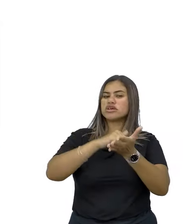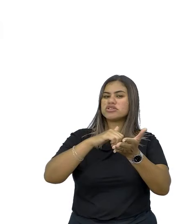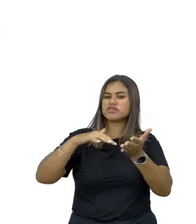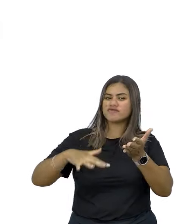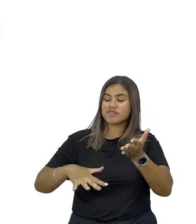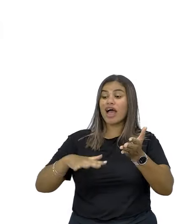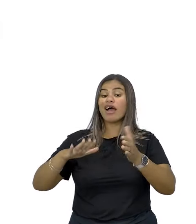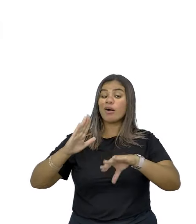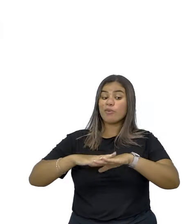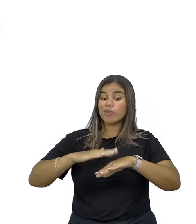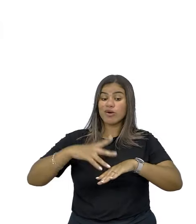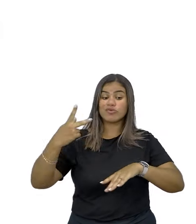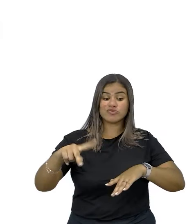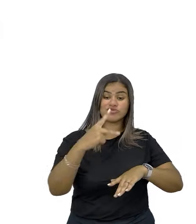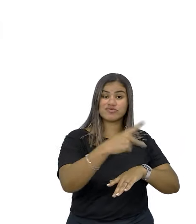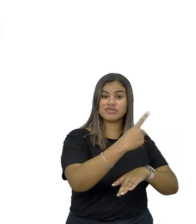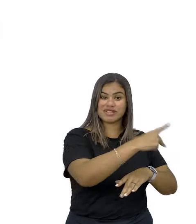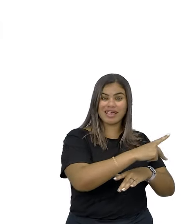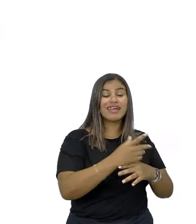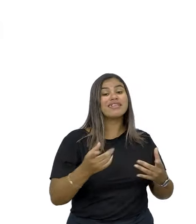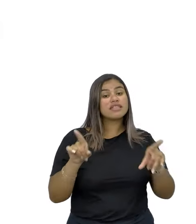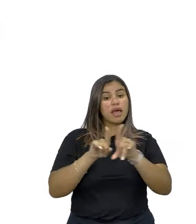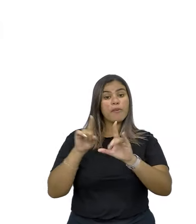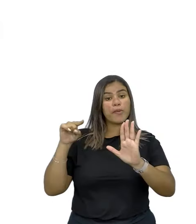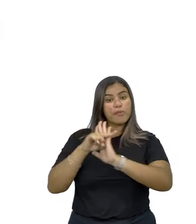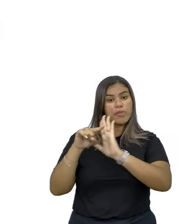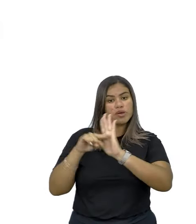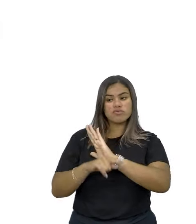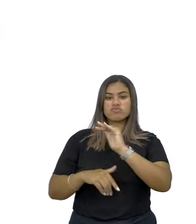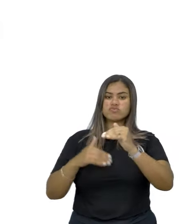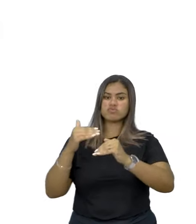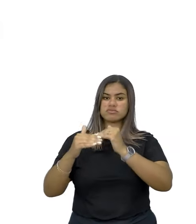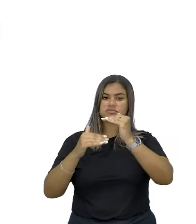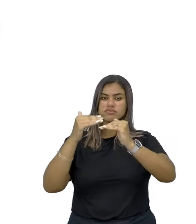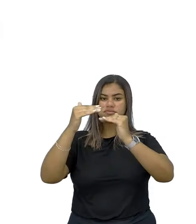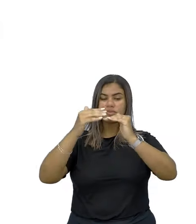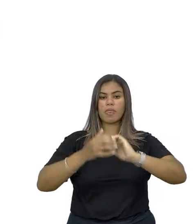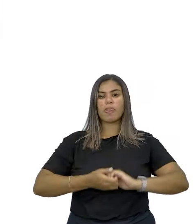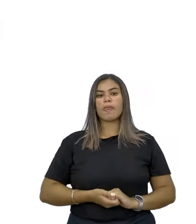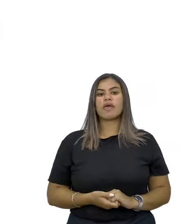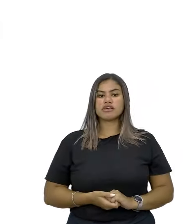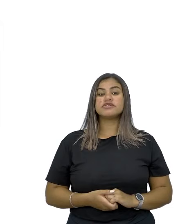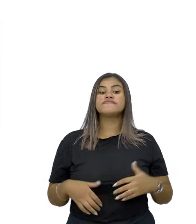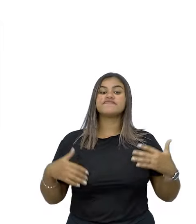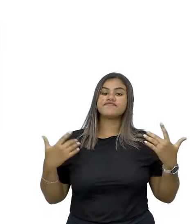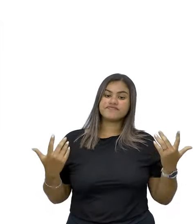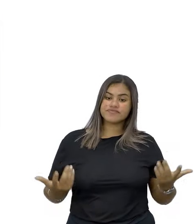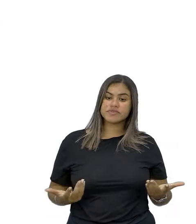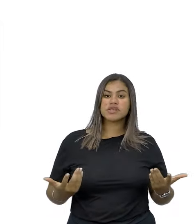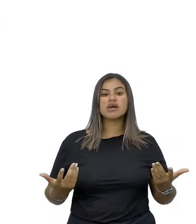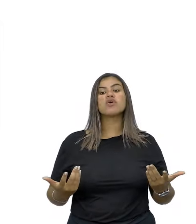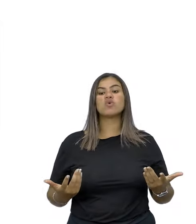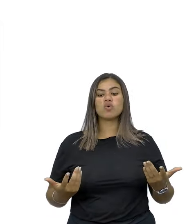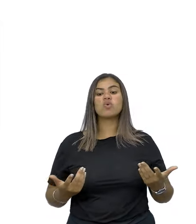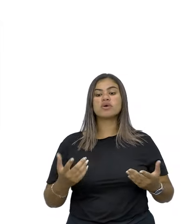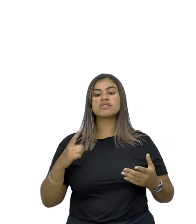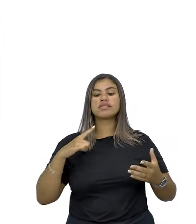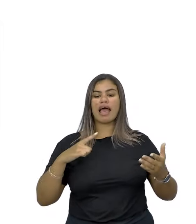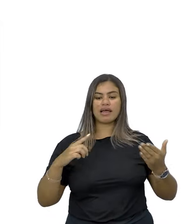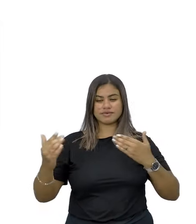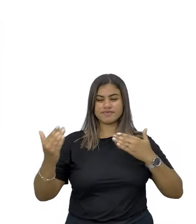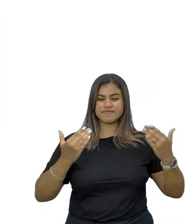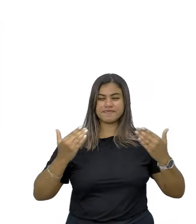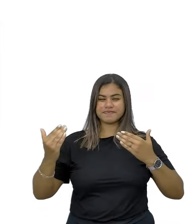sendo feitas e como essas perguntas estão sendo desenvolvidas para os nossos alunos. Então, a partir daí, a gente tem o quê? Um panorama